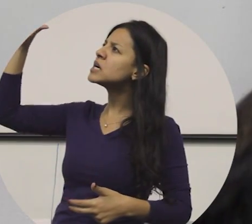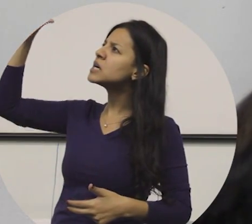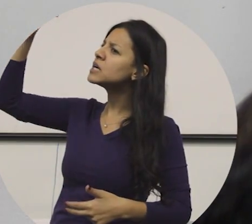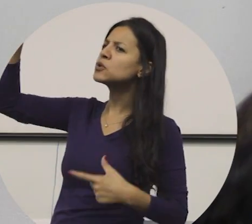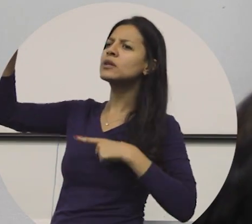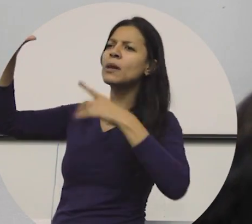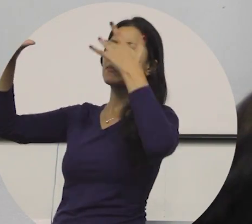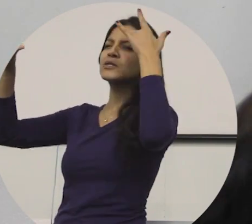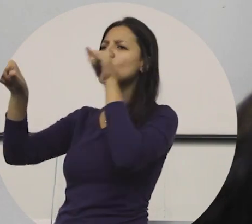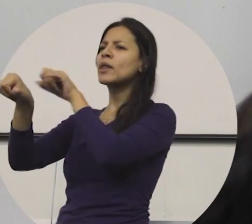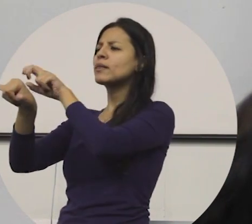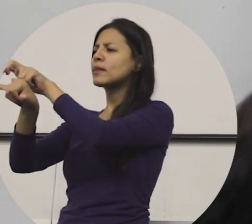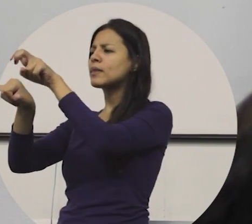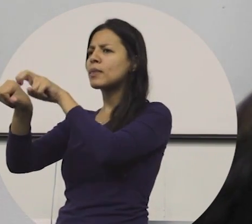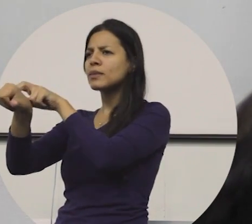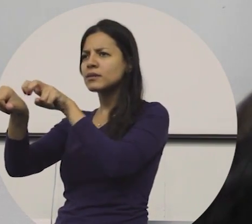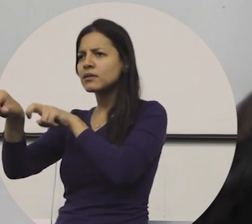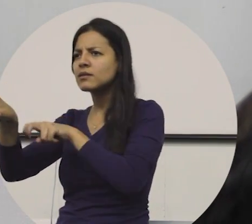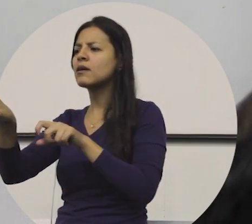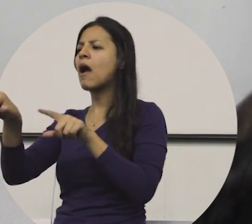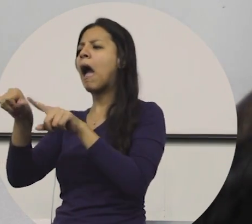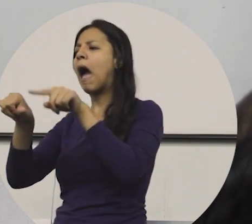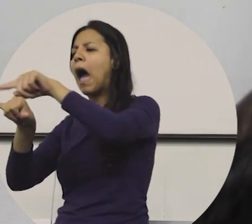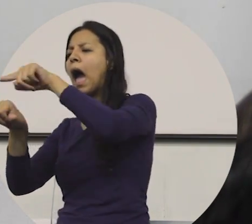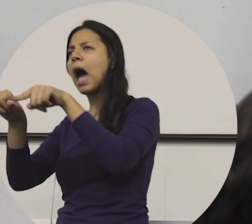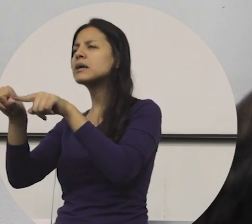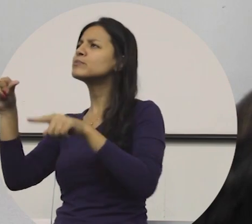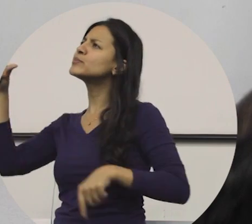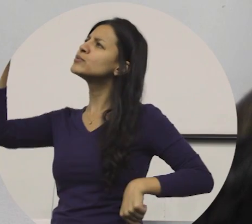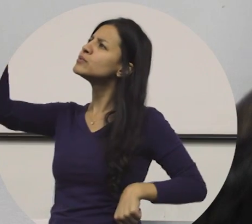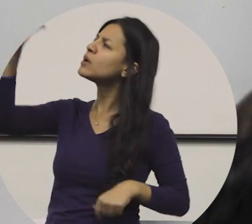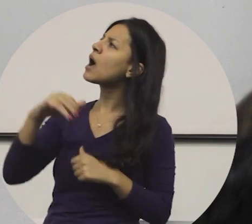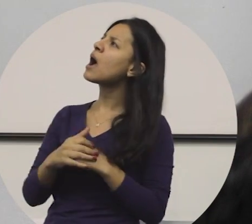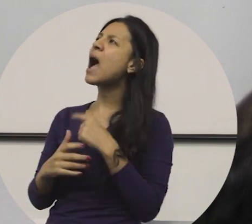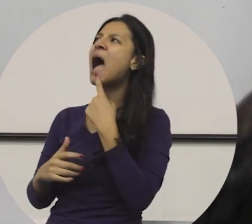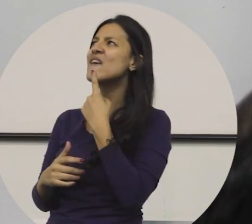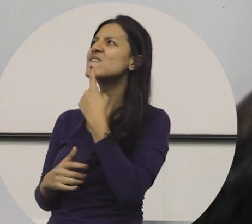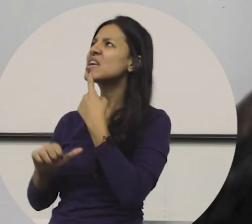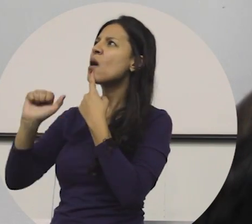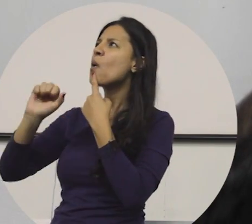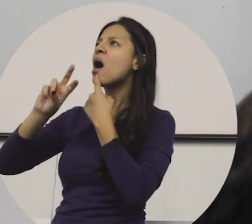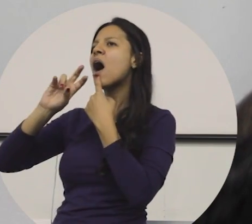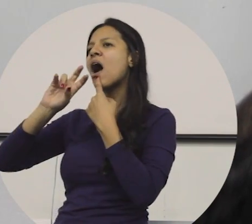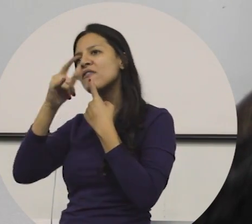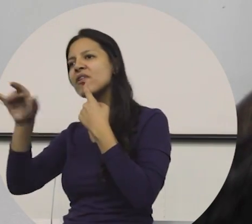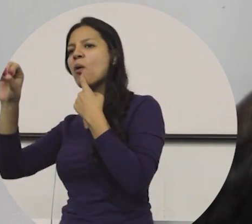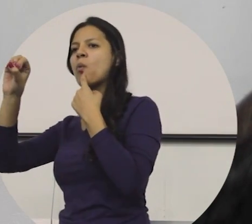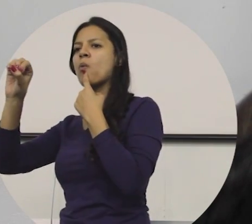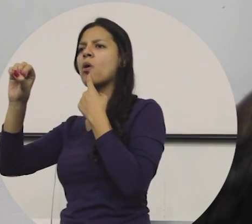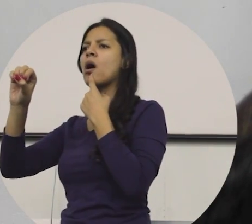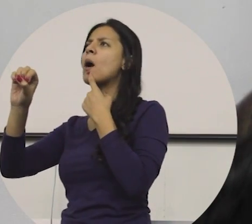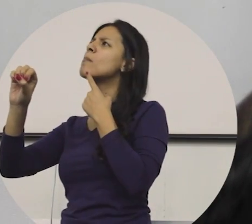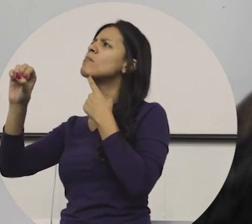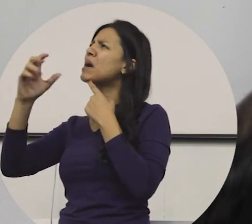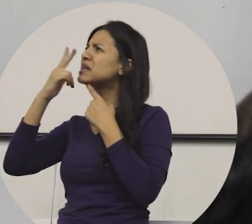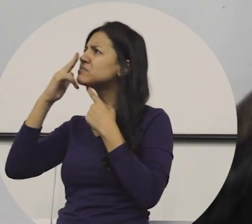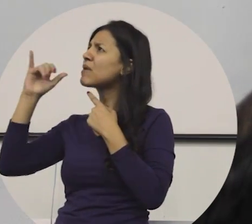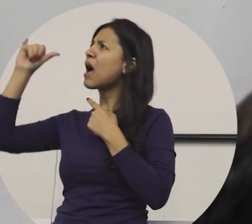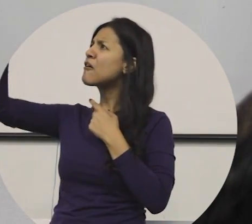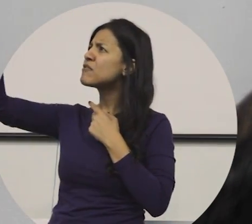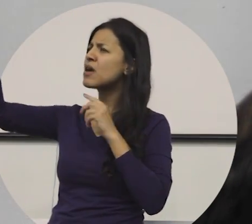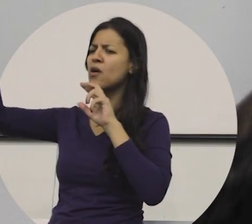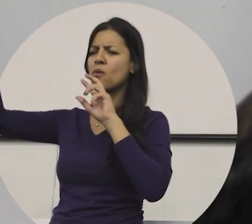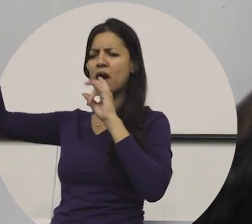carrega passageiros e que tem asas, vamos chamar aquilo de avião. Mas não tem uma relação,